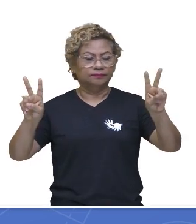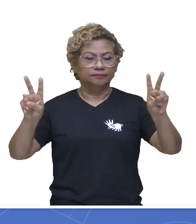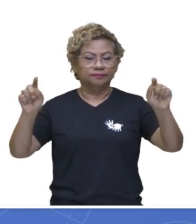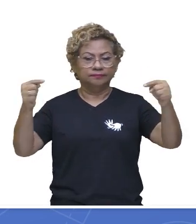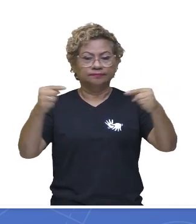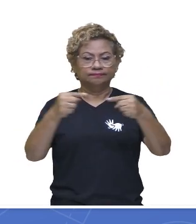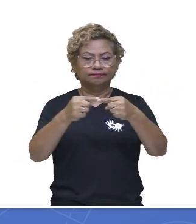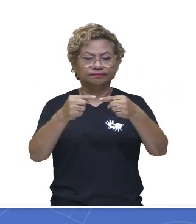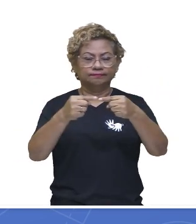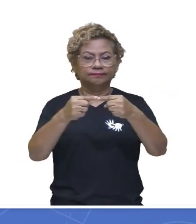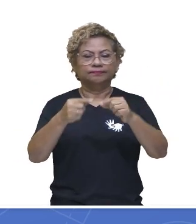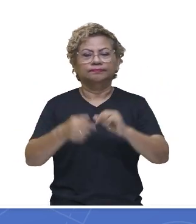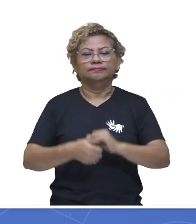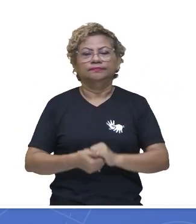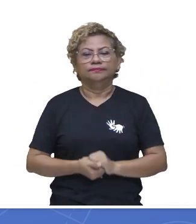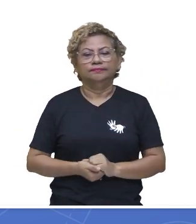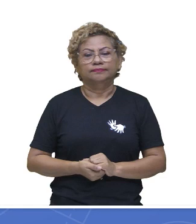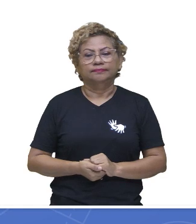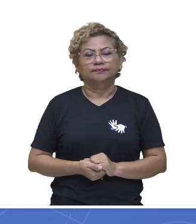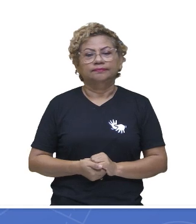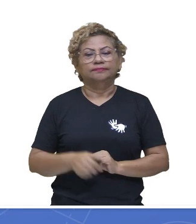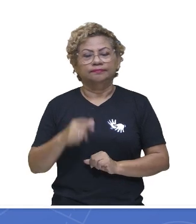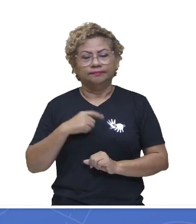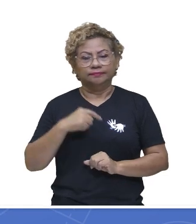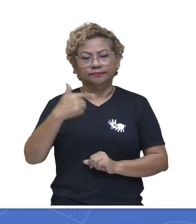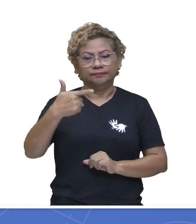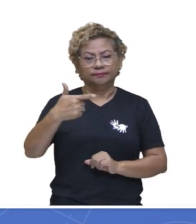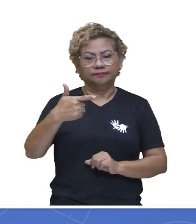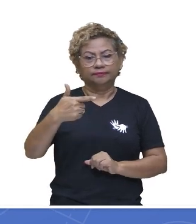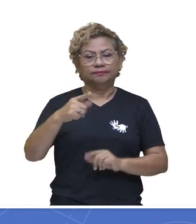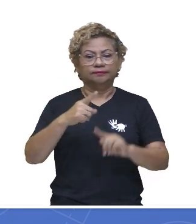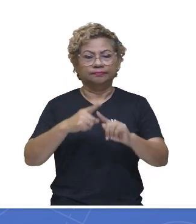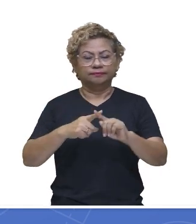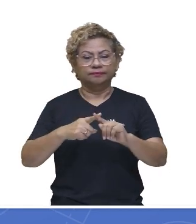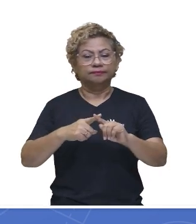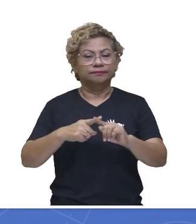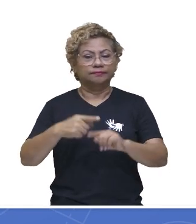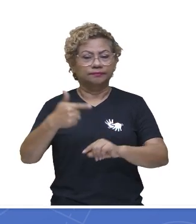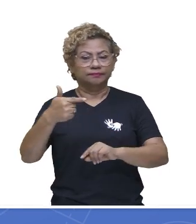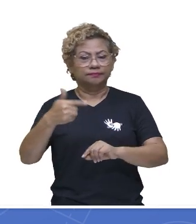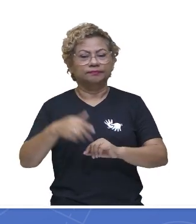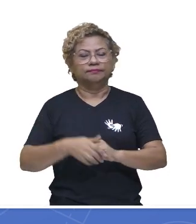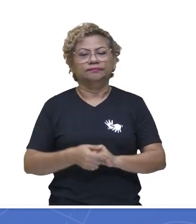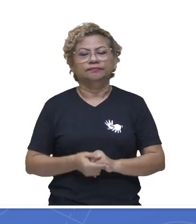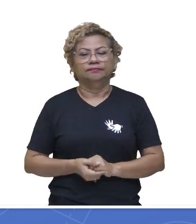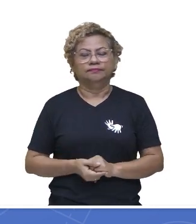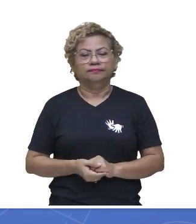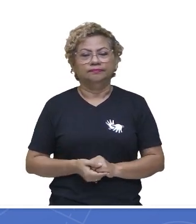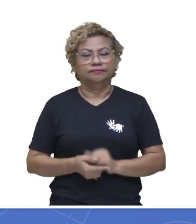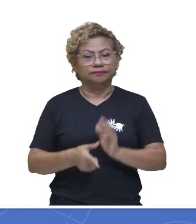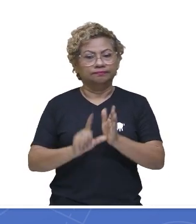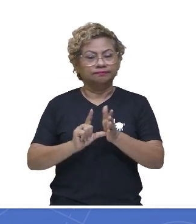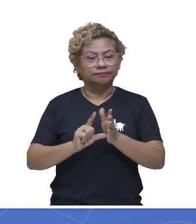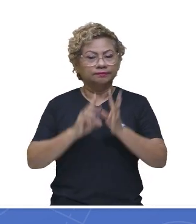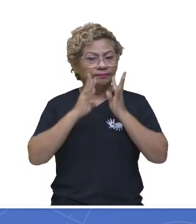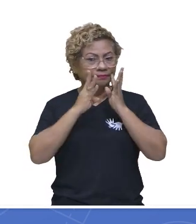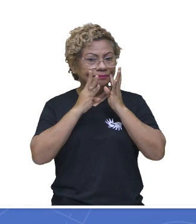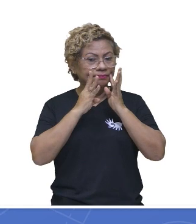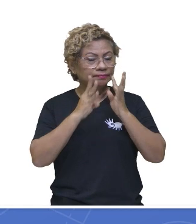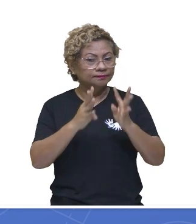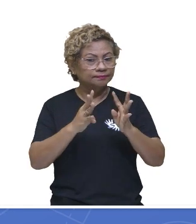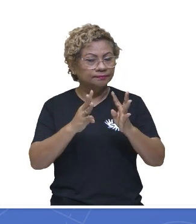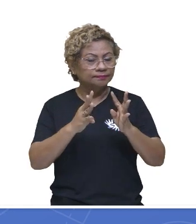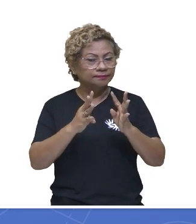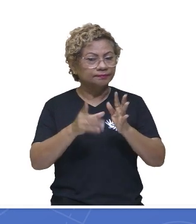uma matriz do tipo 2 por 2. Olha só que bacana, né? Antes da gente começar a fazer qualquer tipo de operação, qualquer tipo